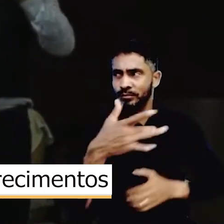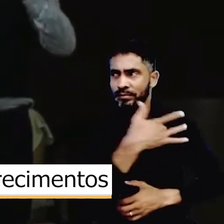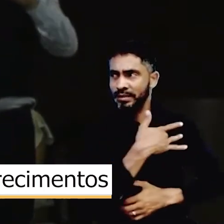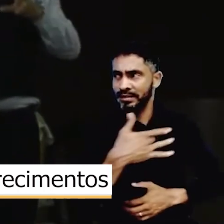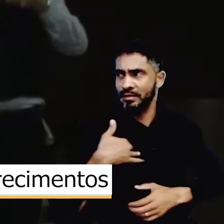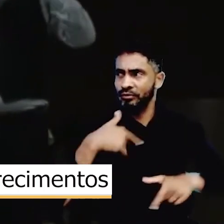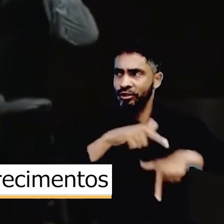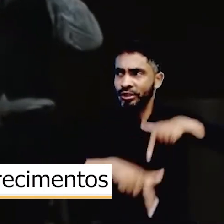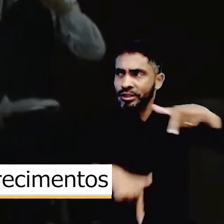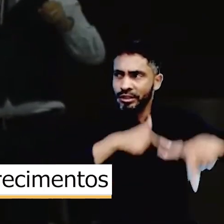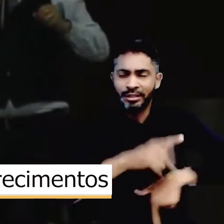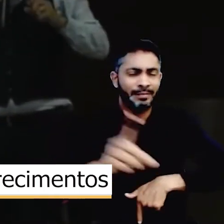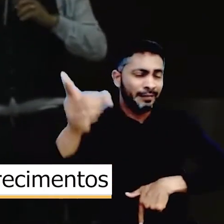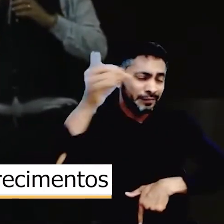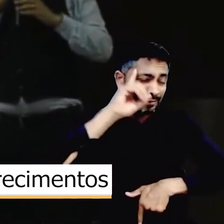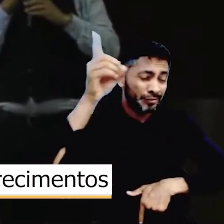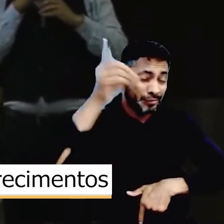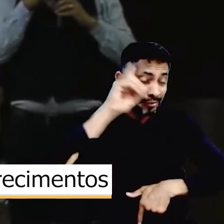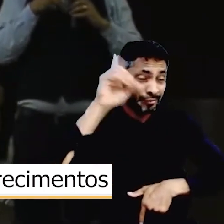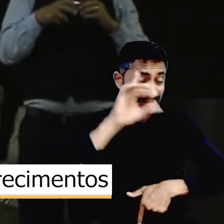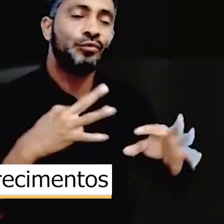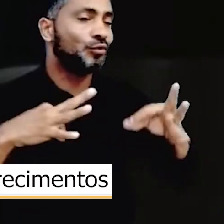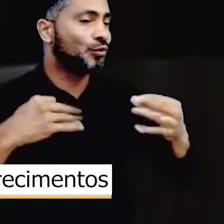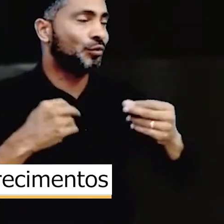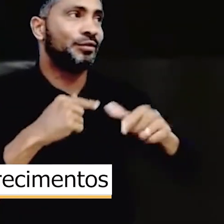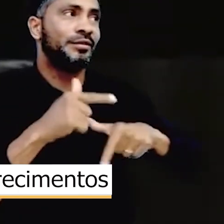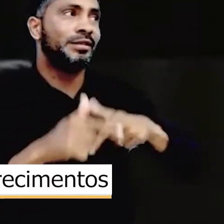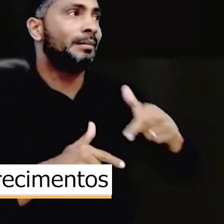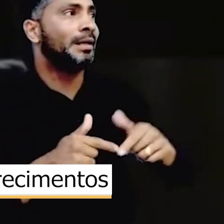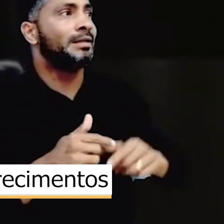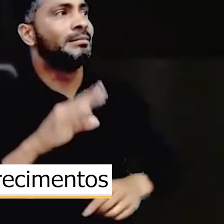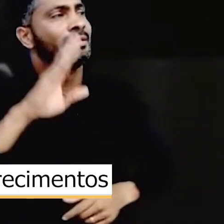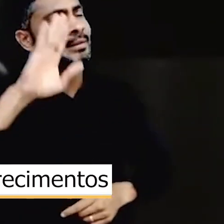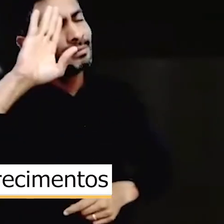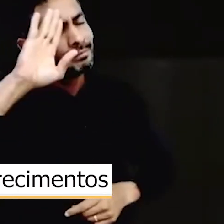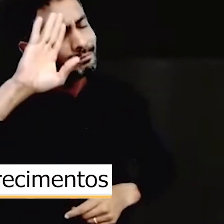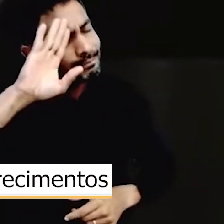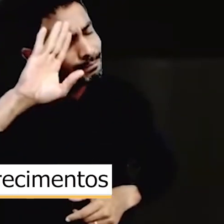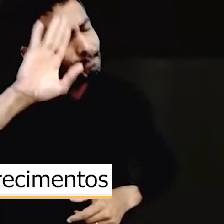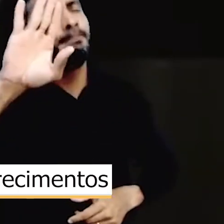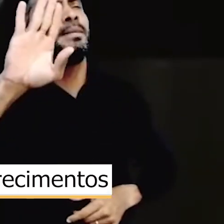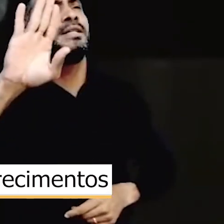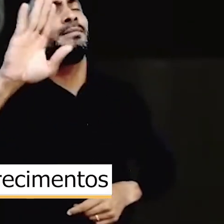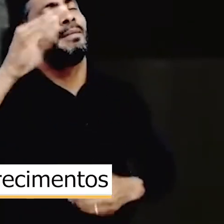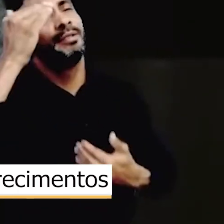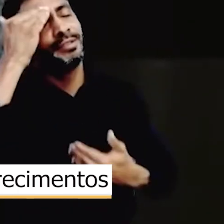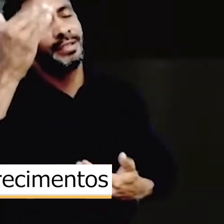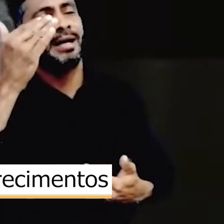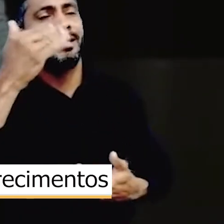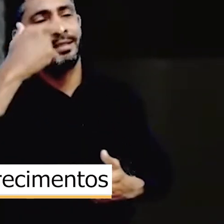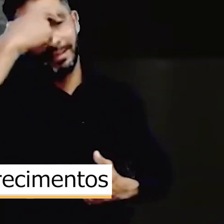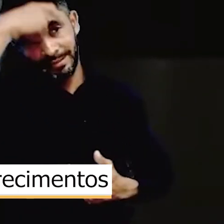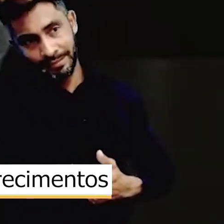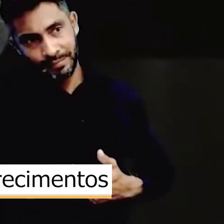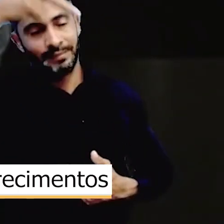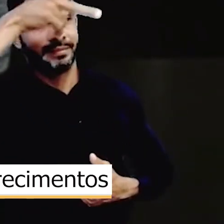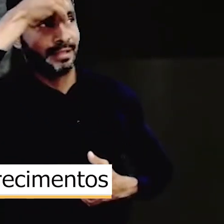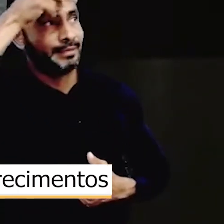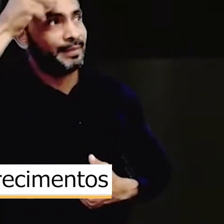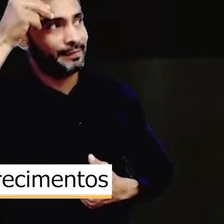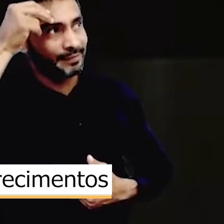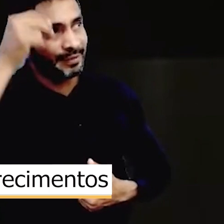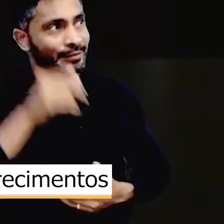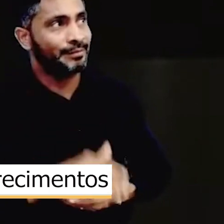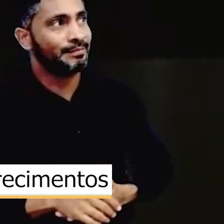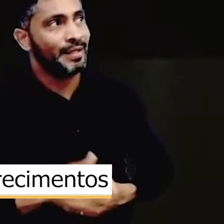trabalha dioturnamente, cada um dos profissionais da saúde. Agradeço principalmente ao nosso prefeito, que foi extremamente sensível. E quando eu fui aceitar, eu falei,